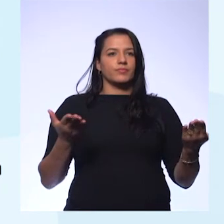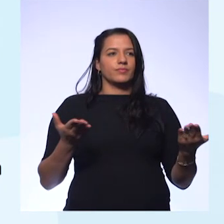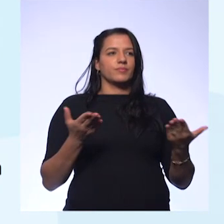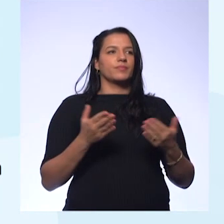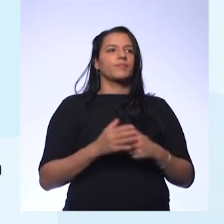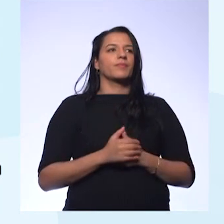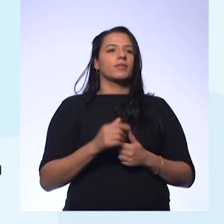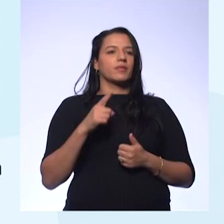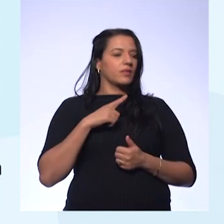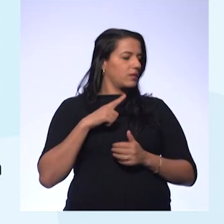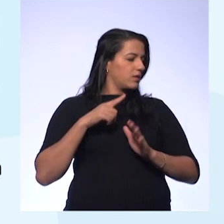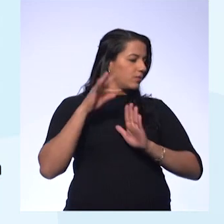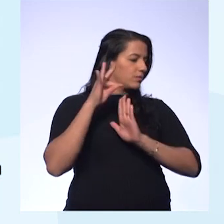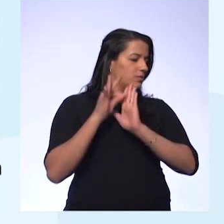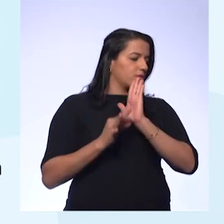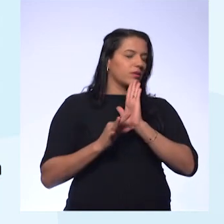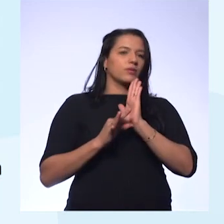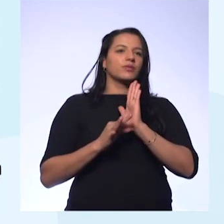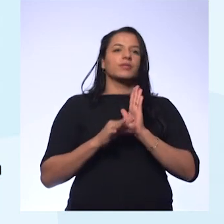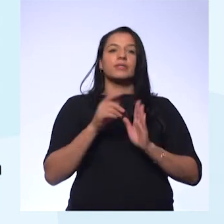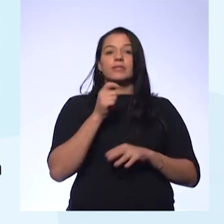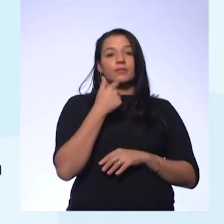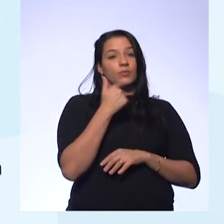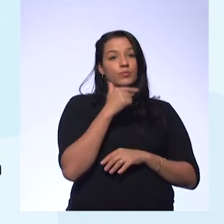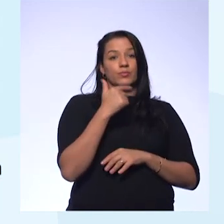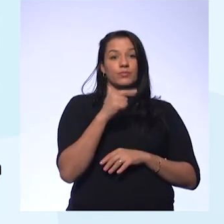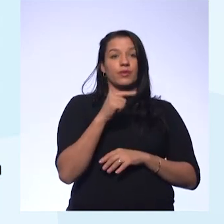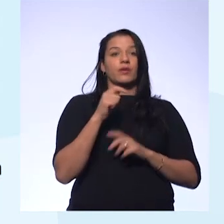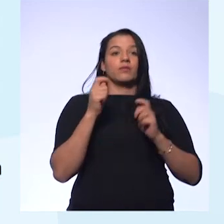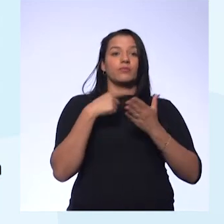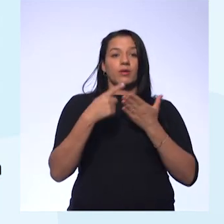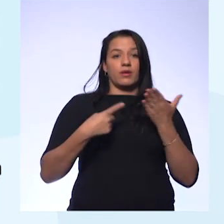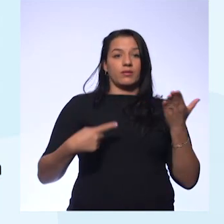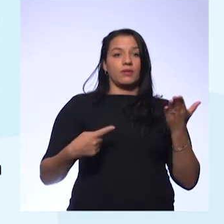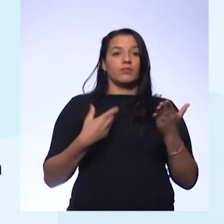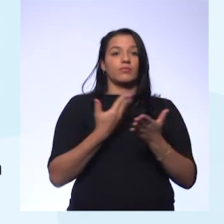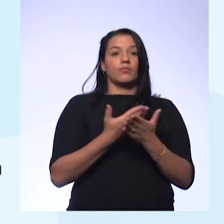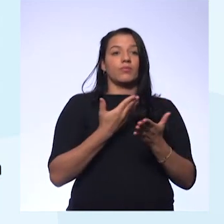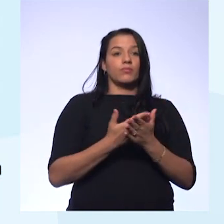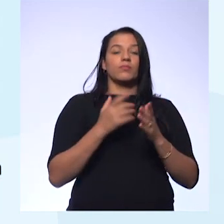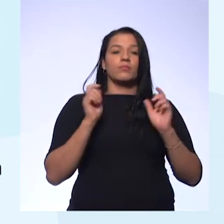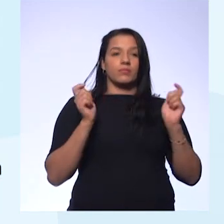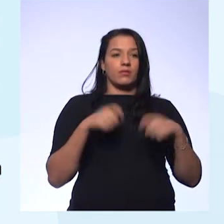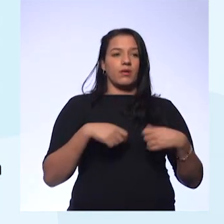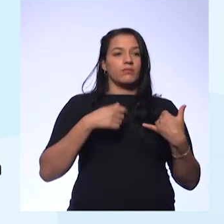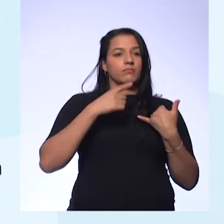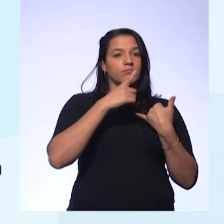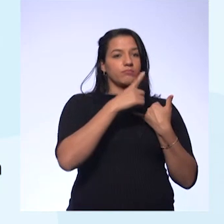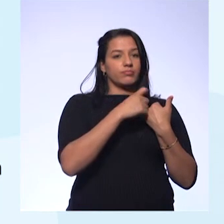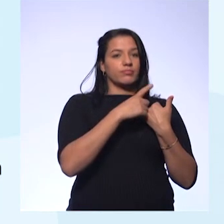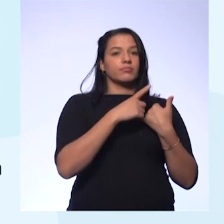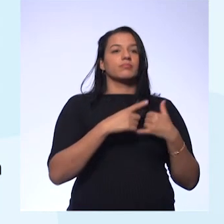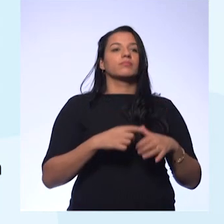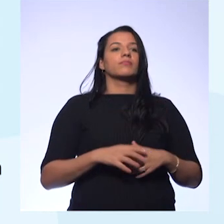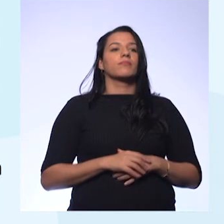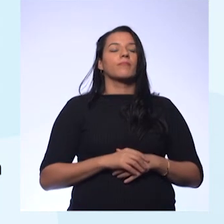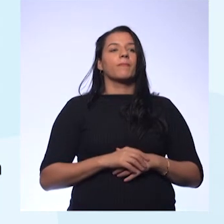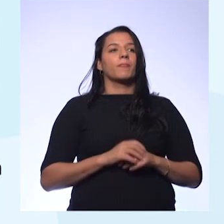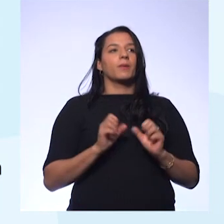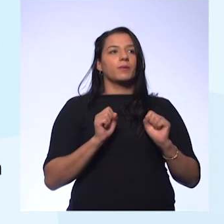esse texto, vocês não se preocupem, quem não tiver o caderno do aluno, pode dar um print da tela nesse momento,